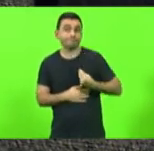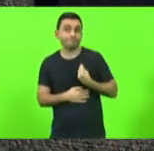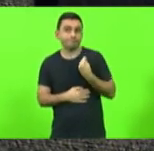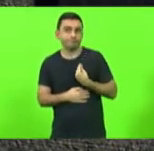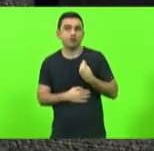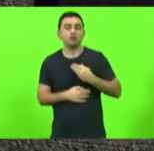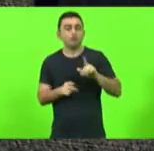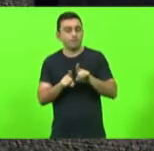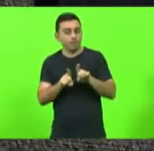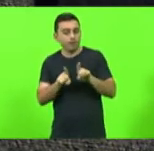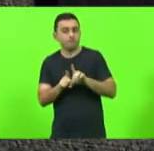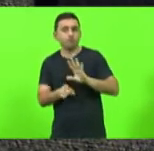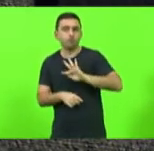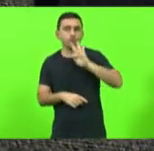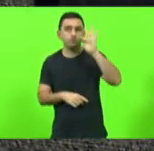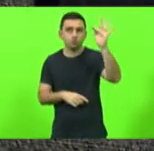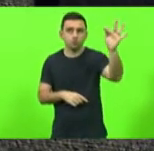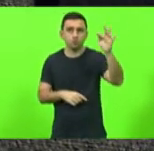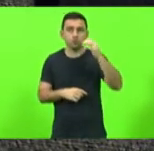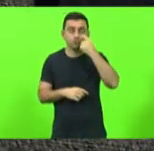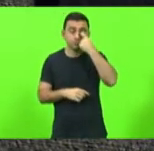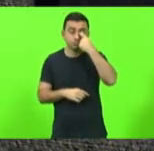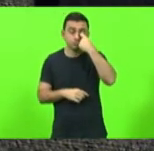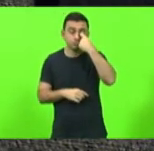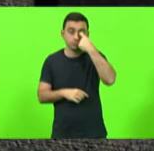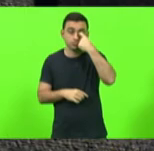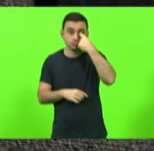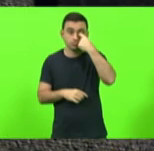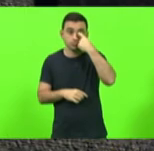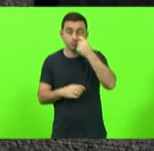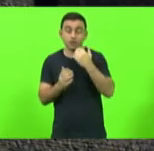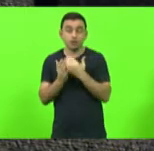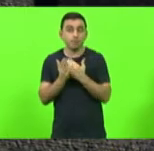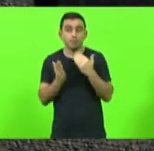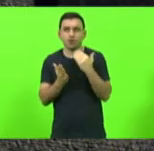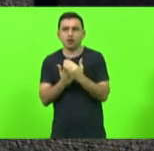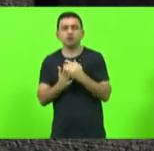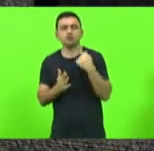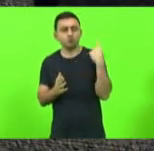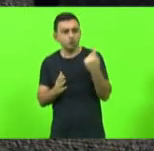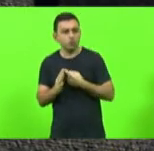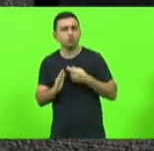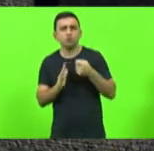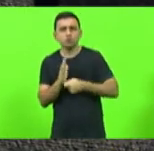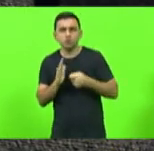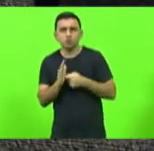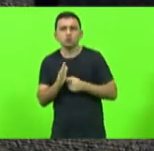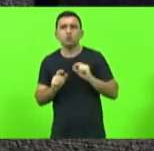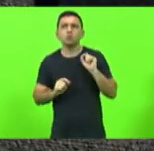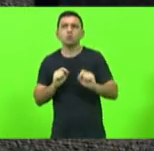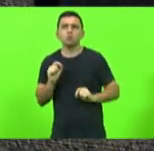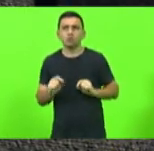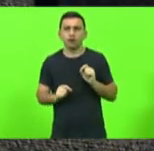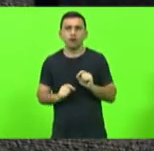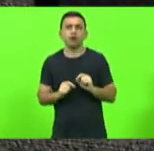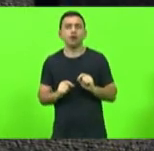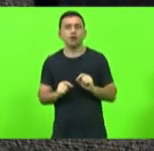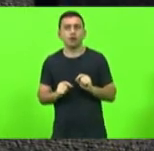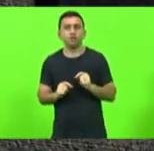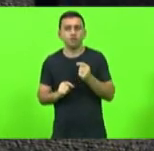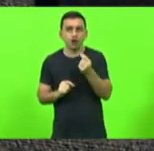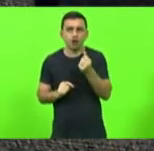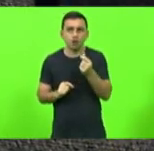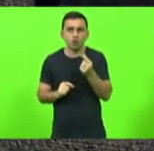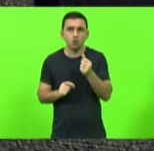por isso junto. Além disso, a gente luta pela aplicação da tarifa social de energia elétrica. A